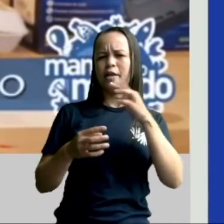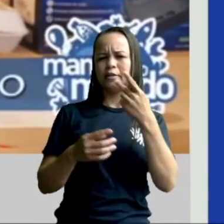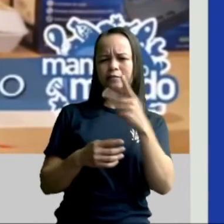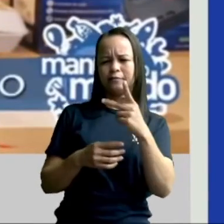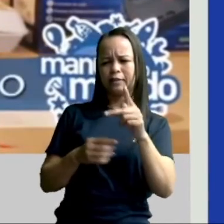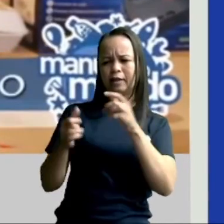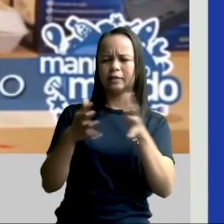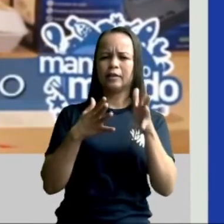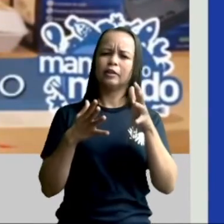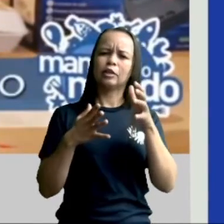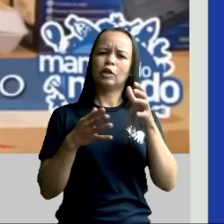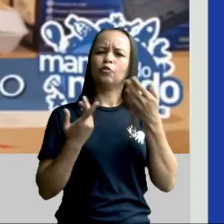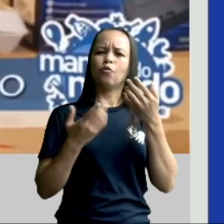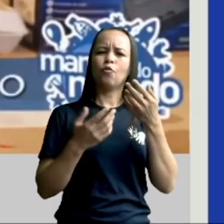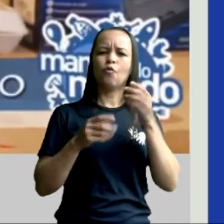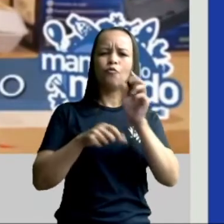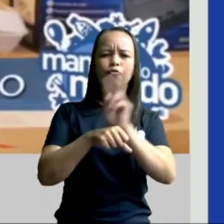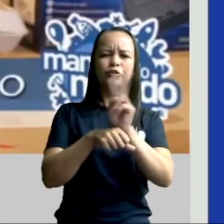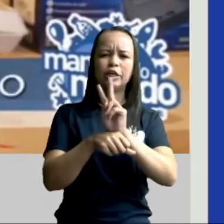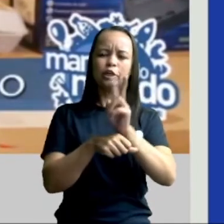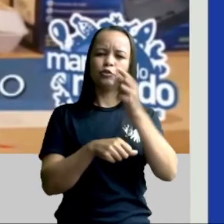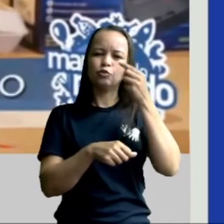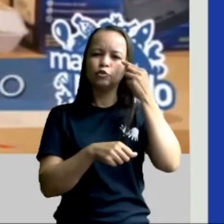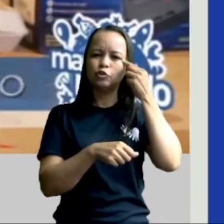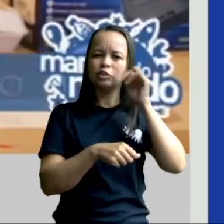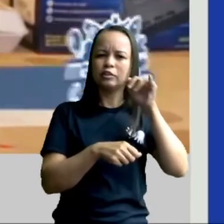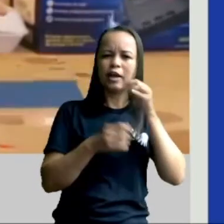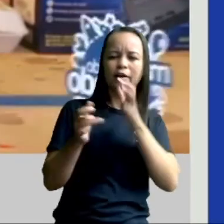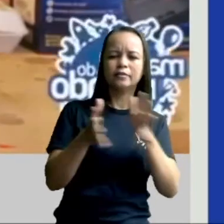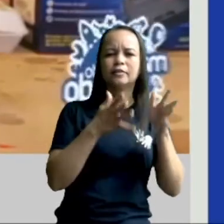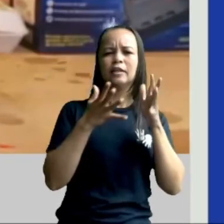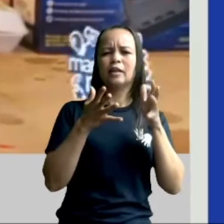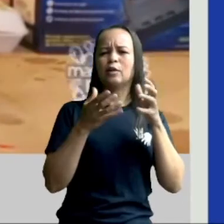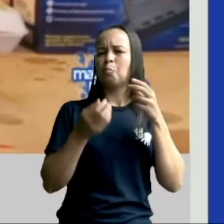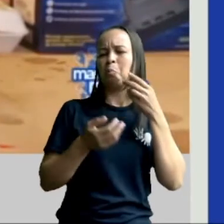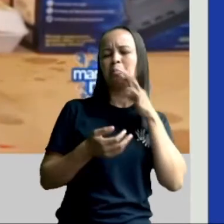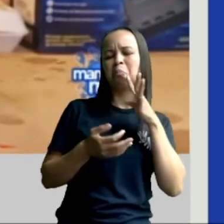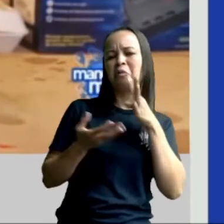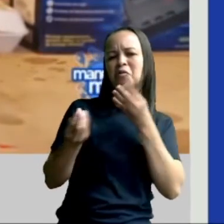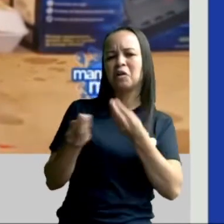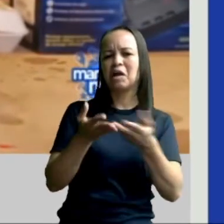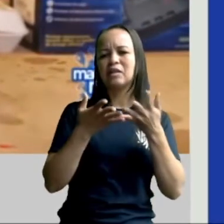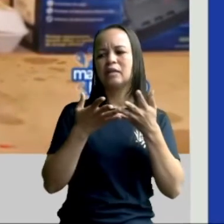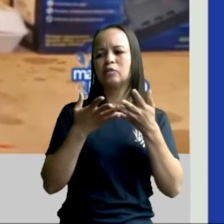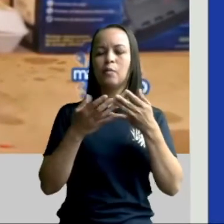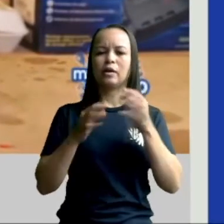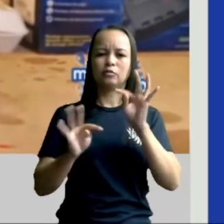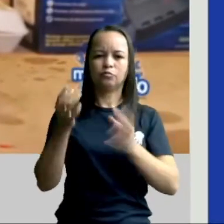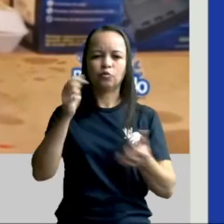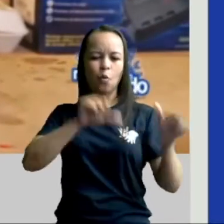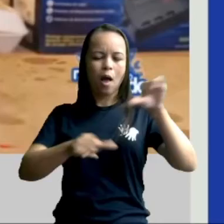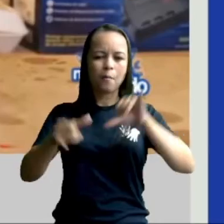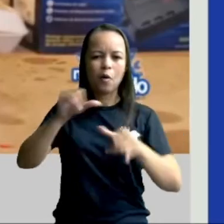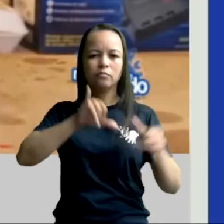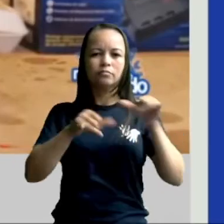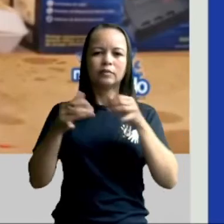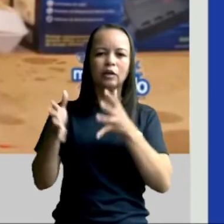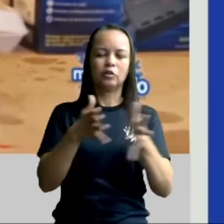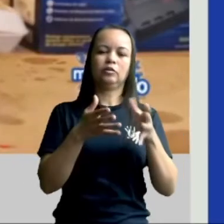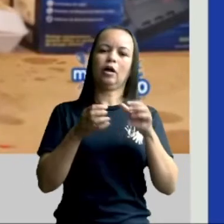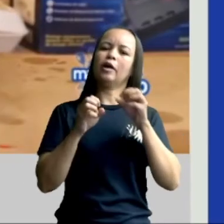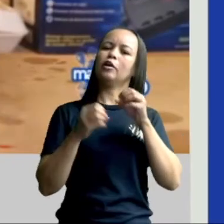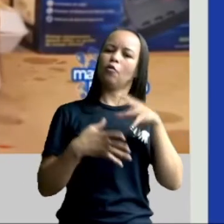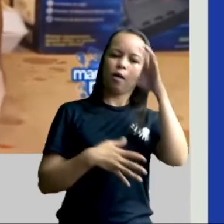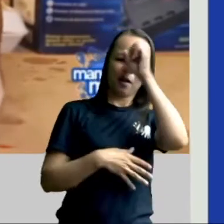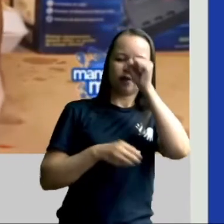acreditei muito que dava certo, mas depois de fazer vários testes no laboratório ultra tecnológico do Manual do Mundo, a gente viu que funciona. E eu vou te